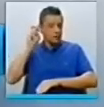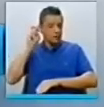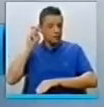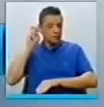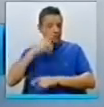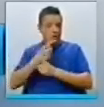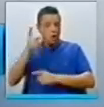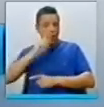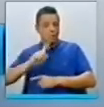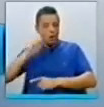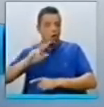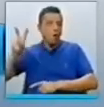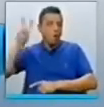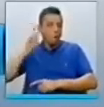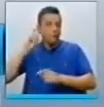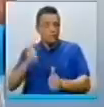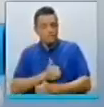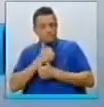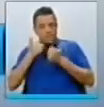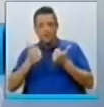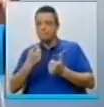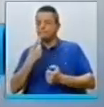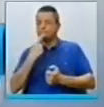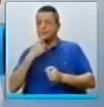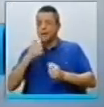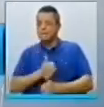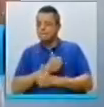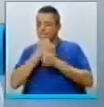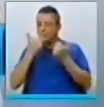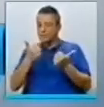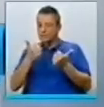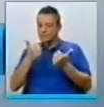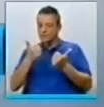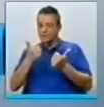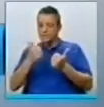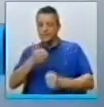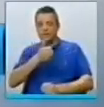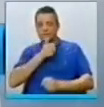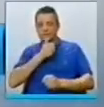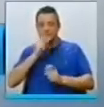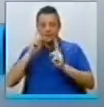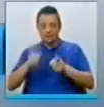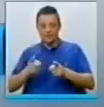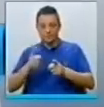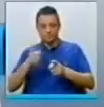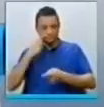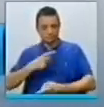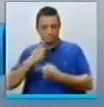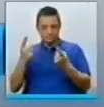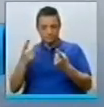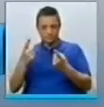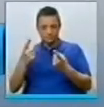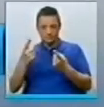mulher que conseguindo ouvir muito melhor consegue aperceber-se das lateralidades de decisões que tem que tomar e das lateralidades de